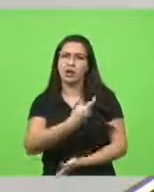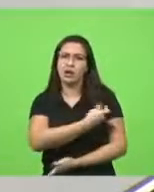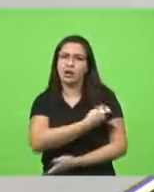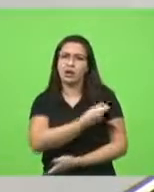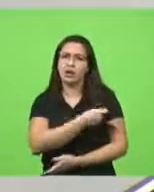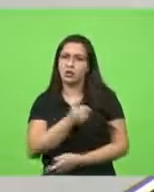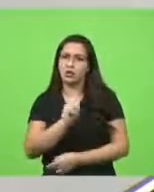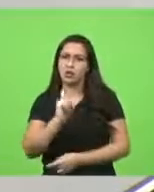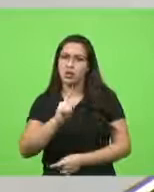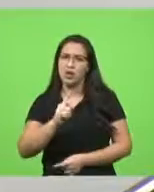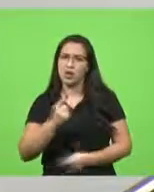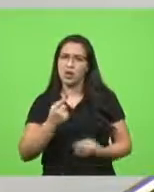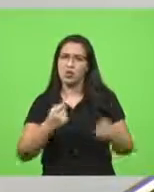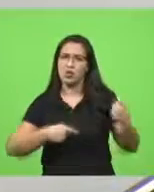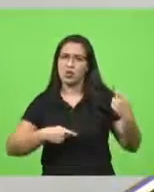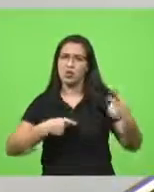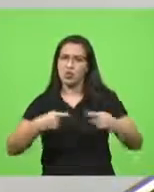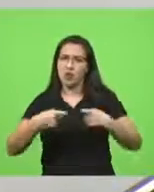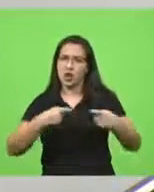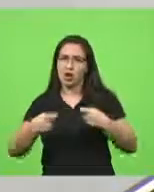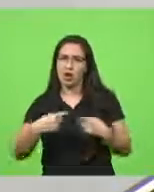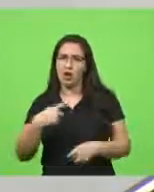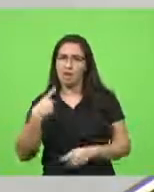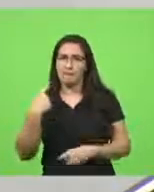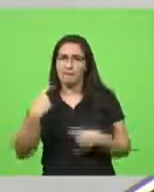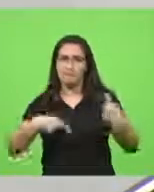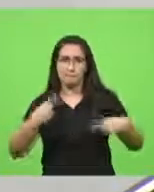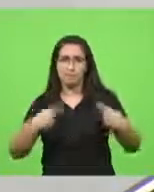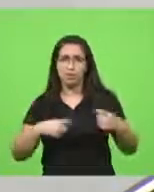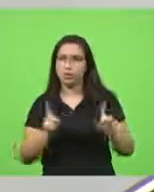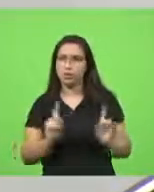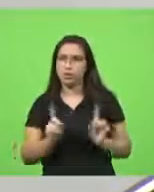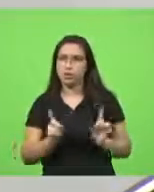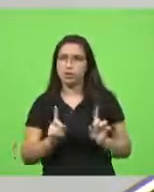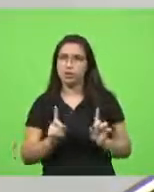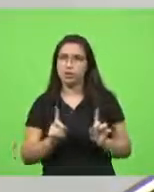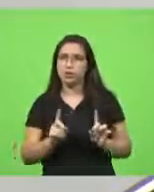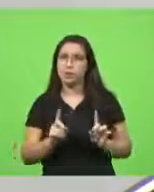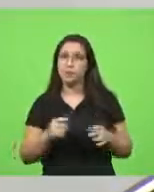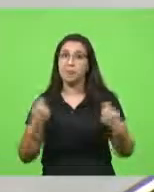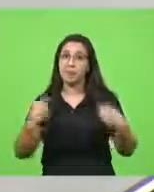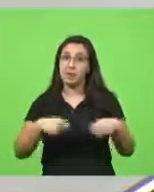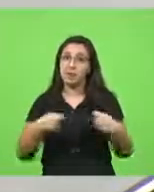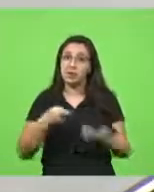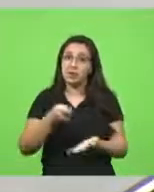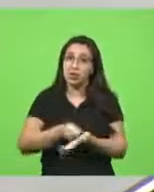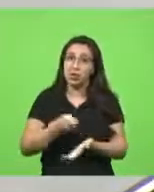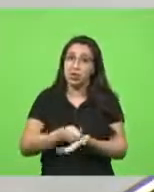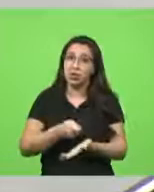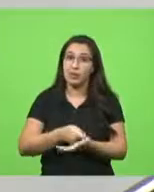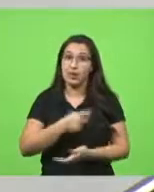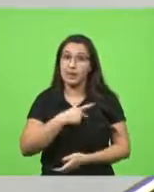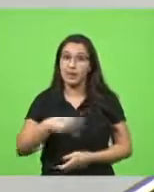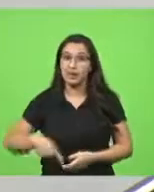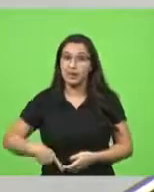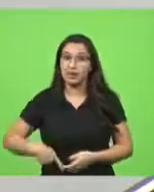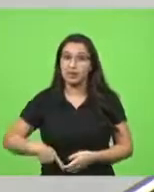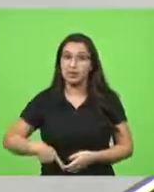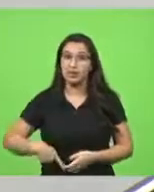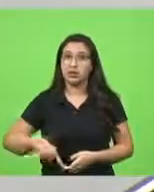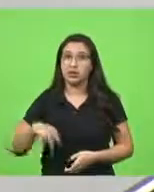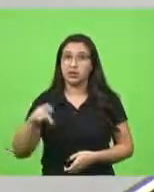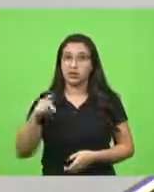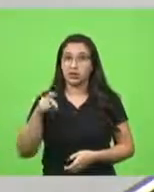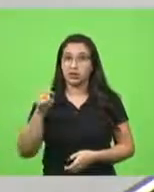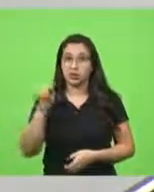guerra política. Quem cobra do presidente da República ações no combate à pandemia não é